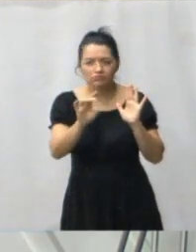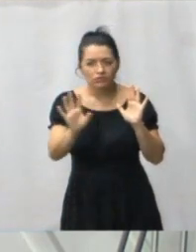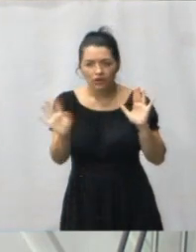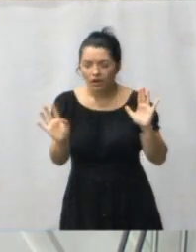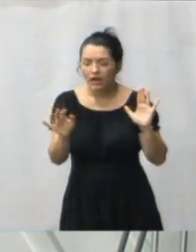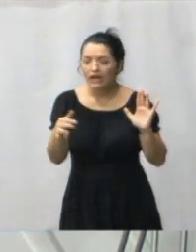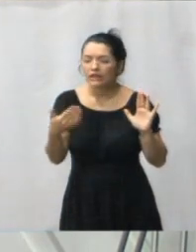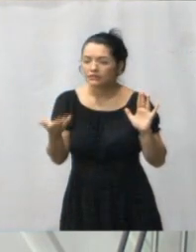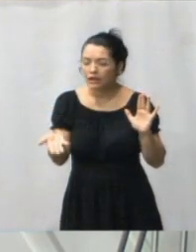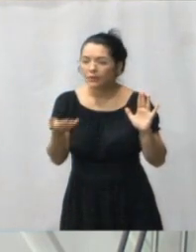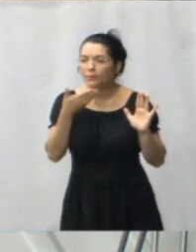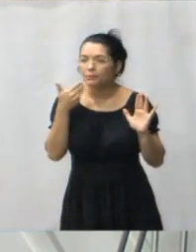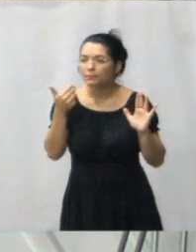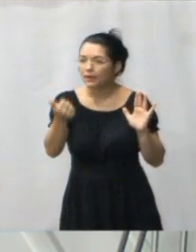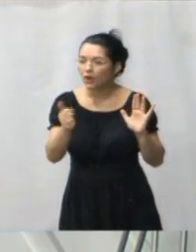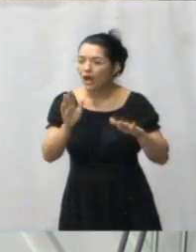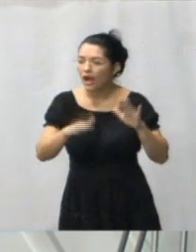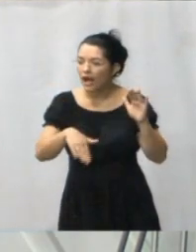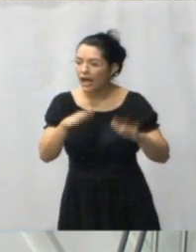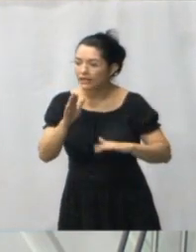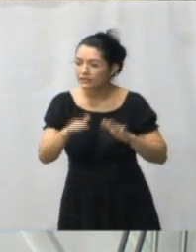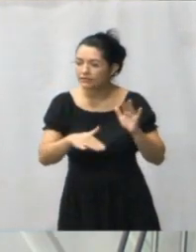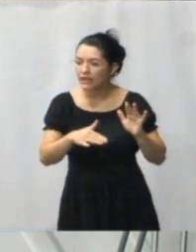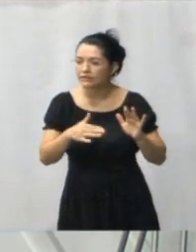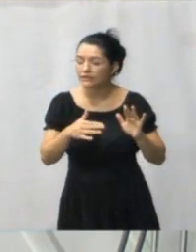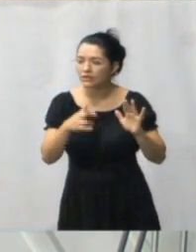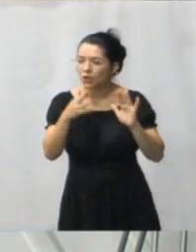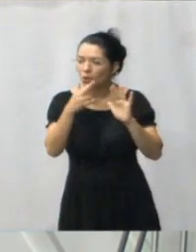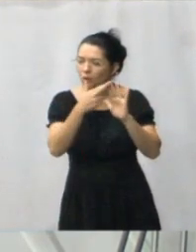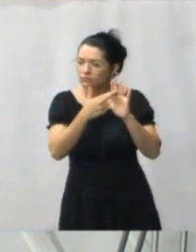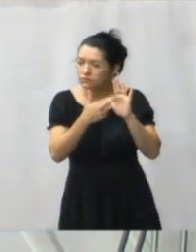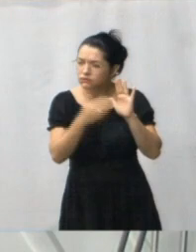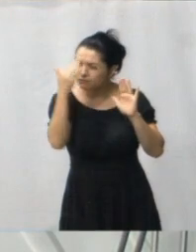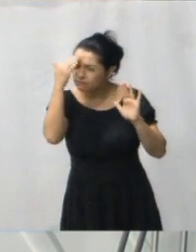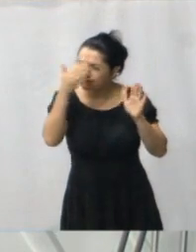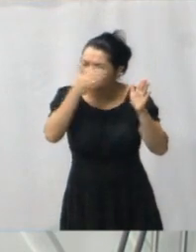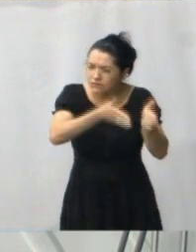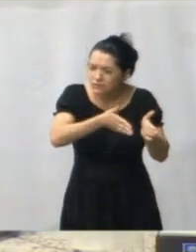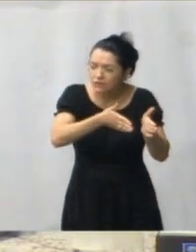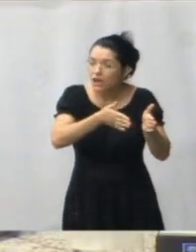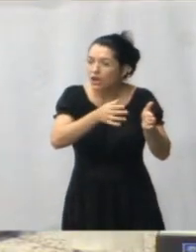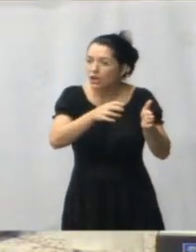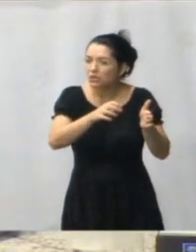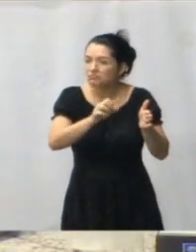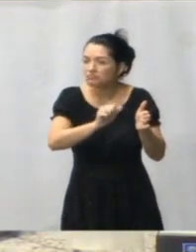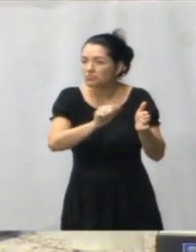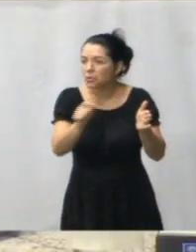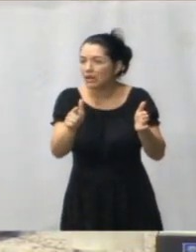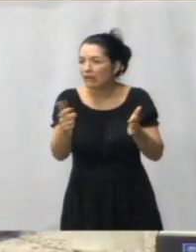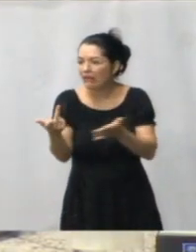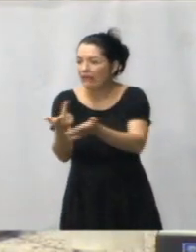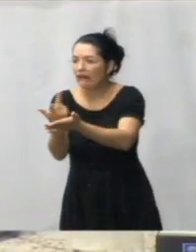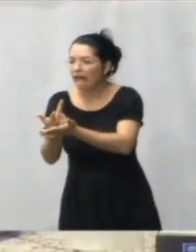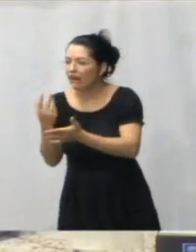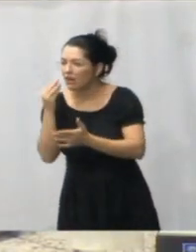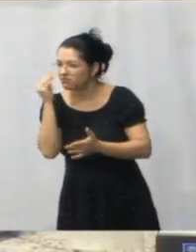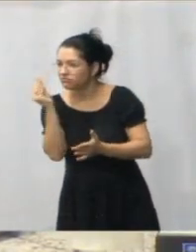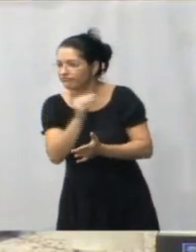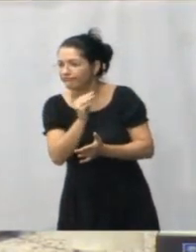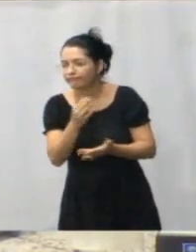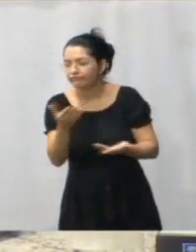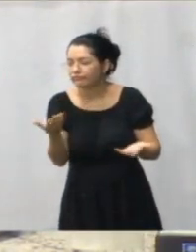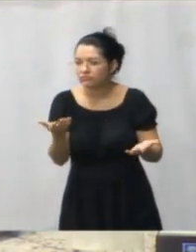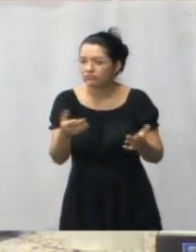nos excedermos no cumprimento do que errarmos e não observarmos o regimento